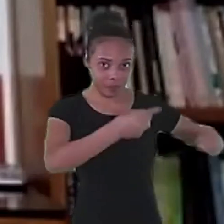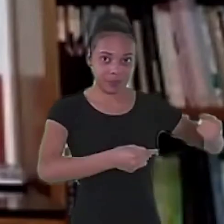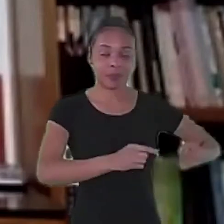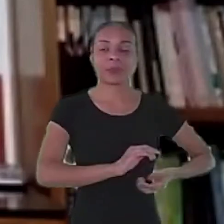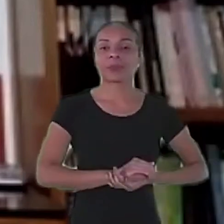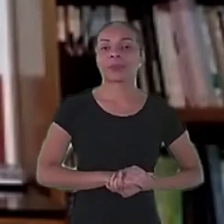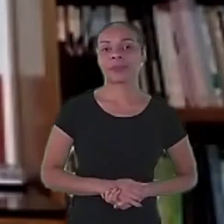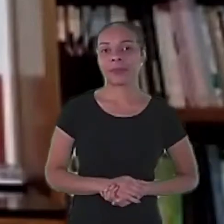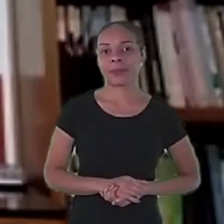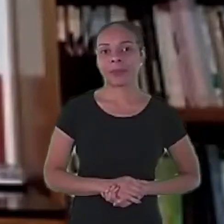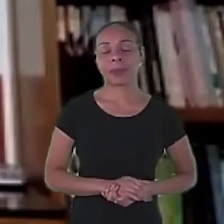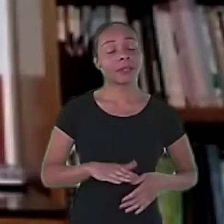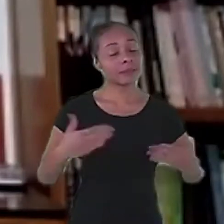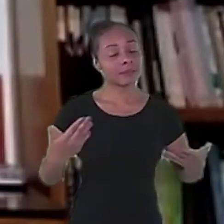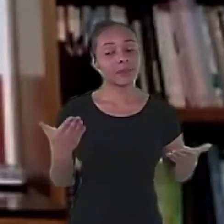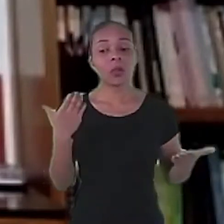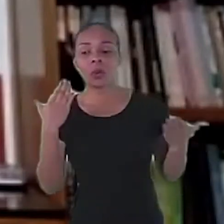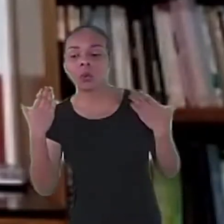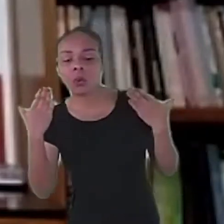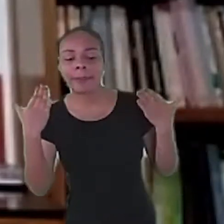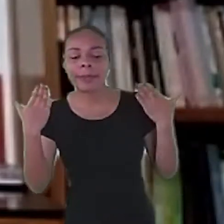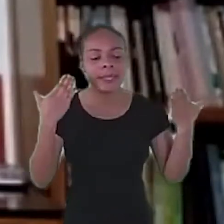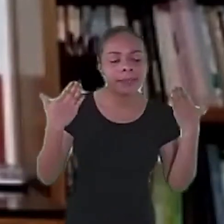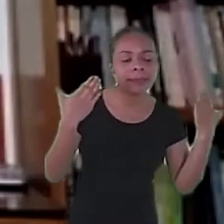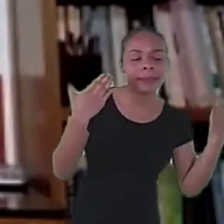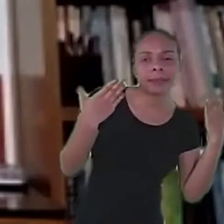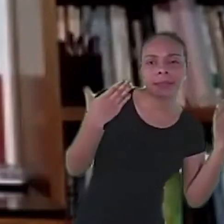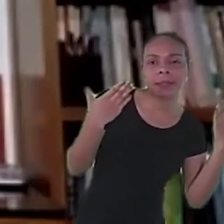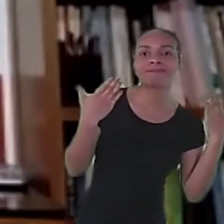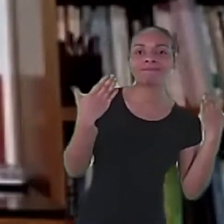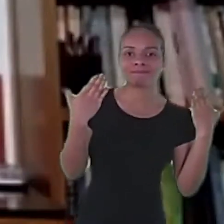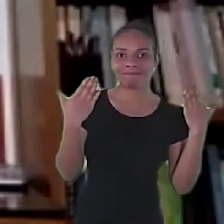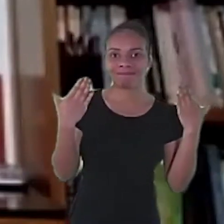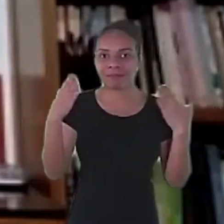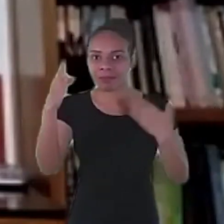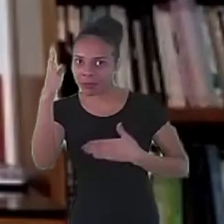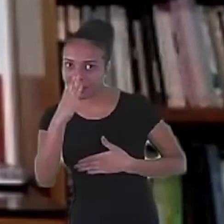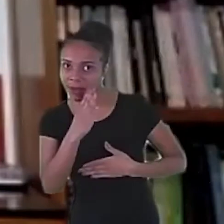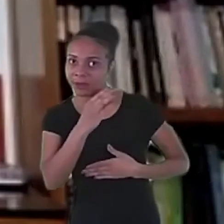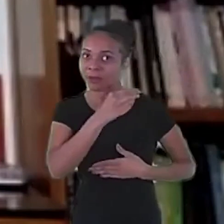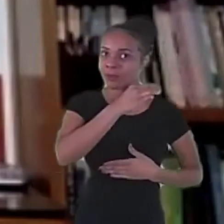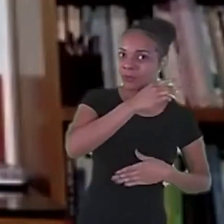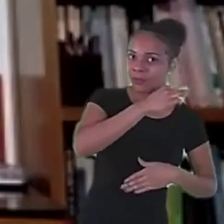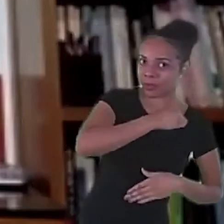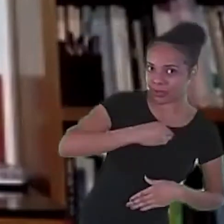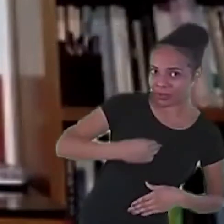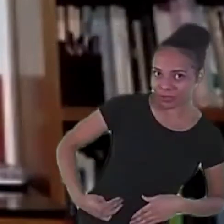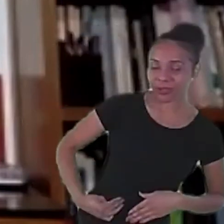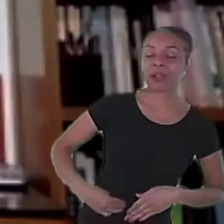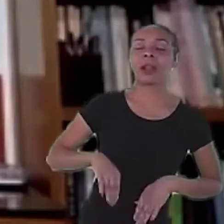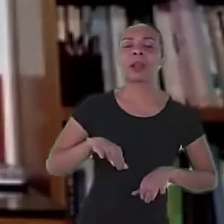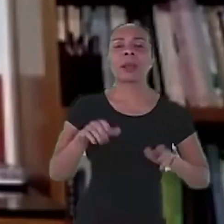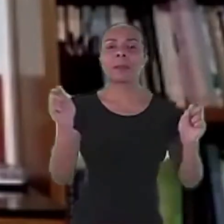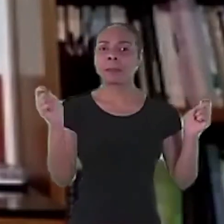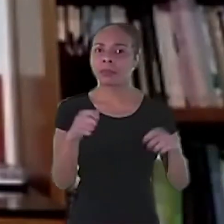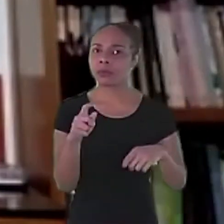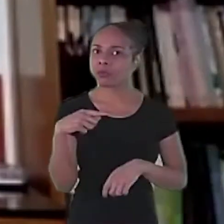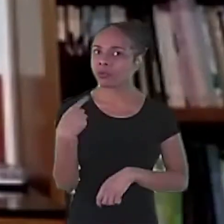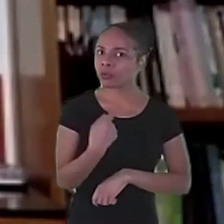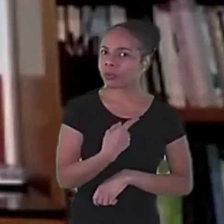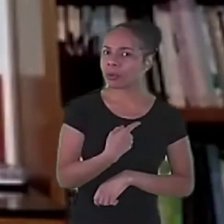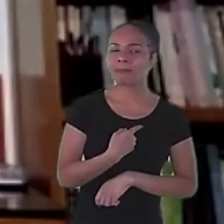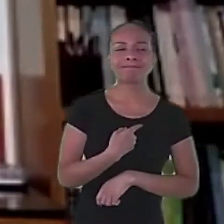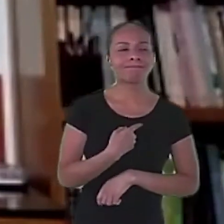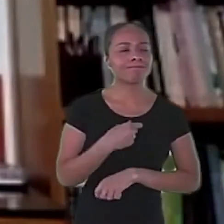E essas comparações poderiam trazer luz para muitos de nossos problemas.